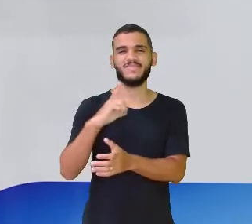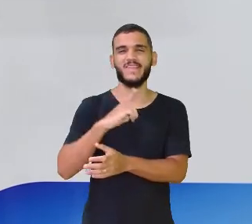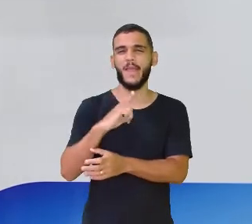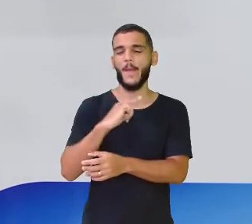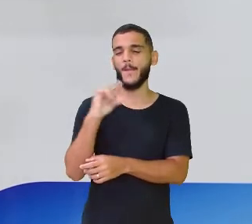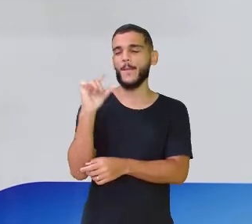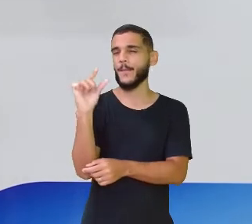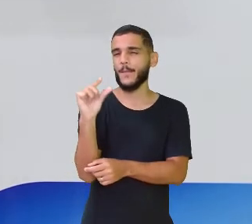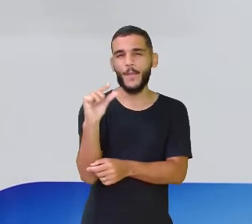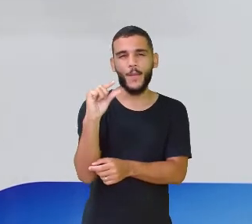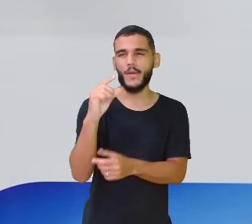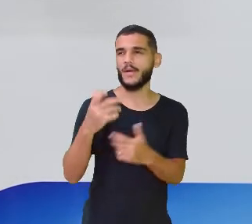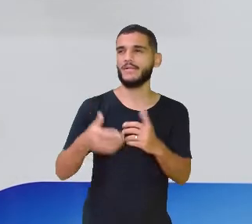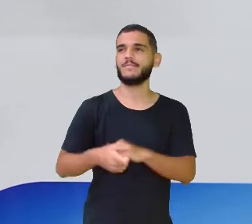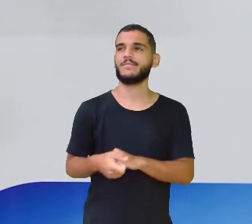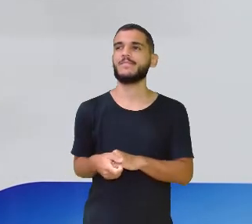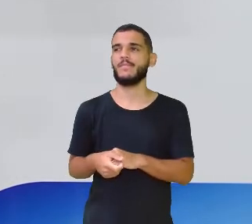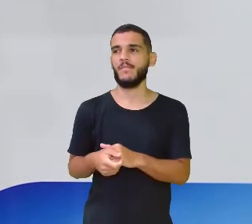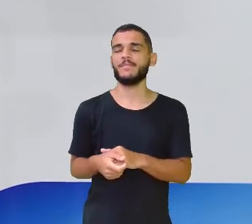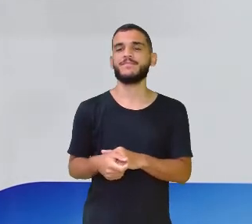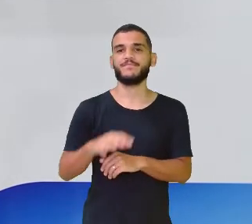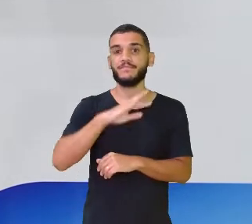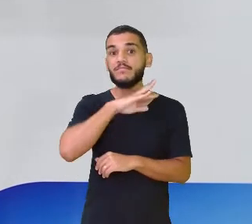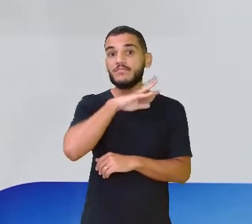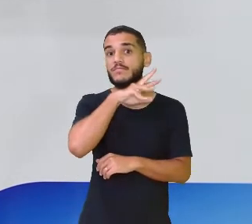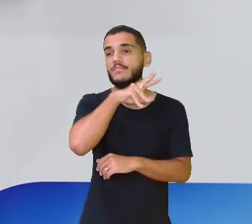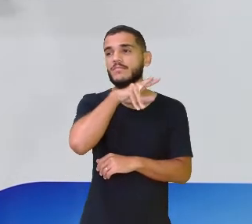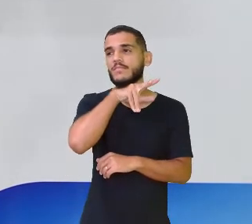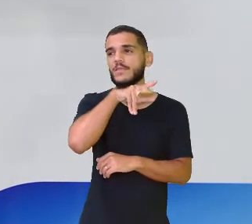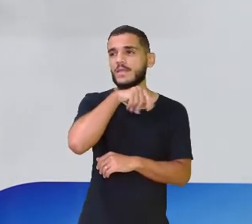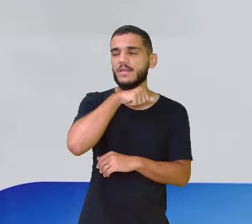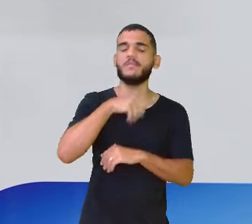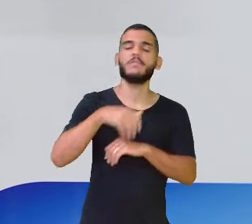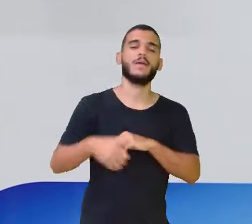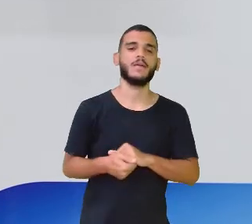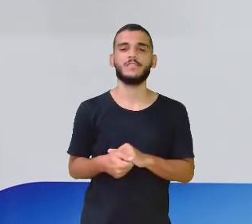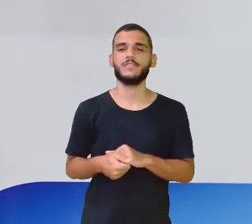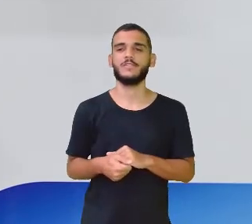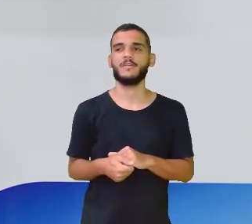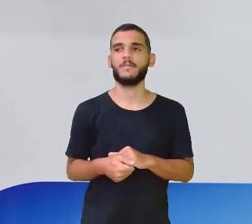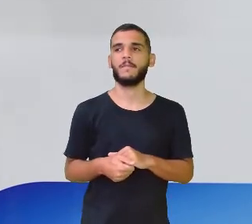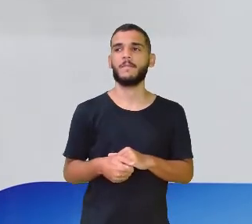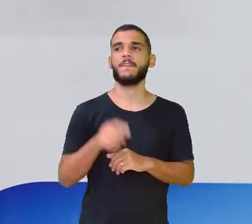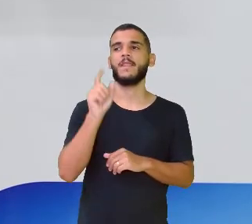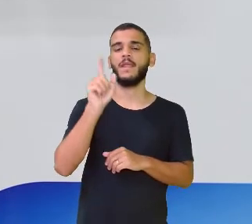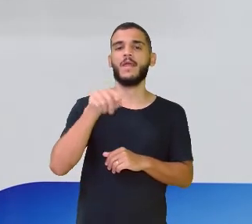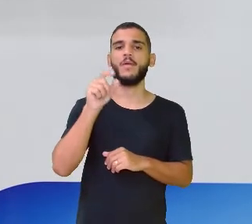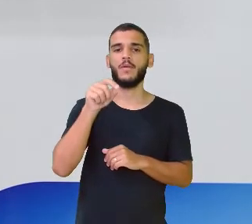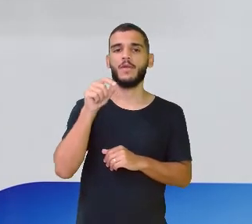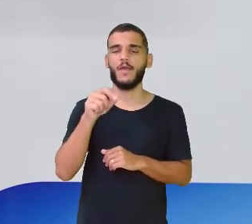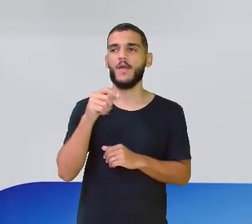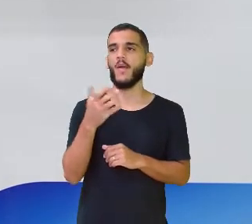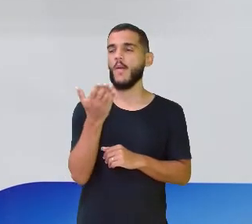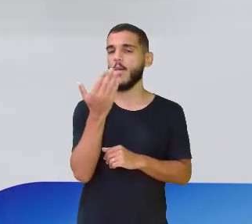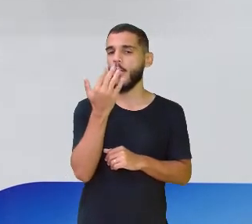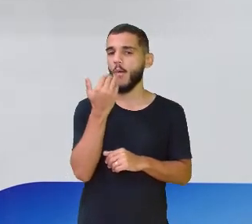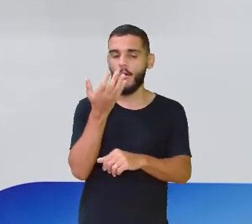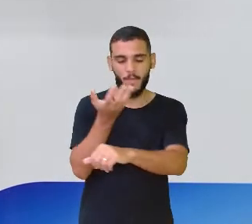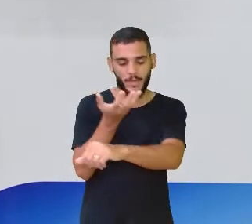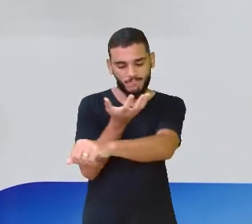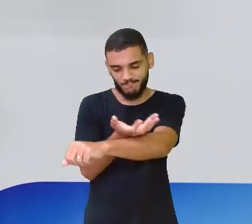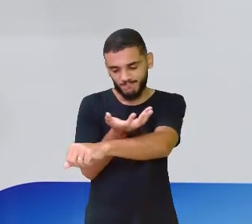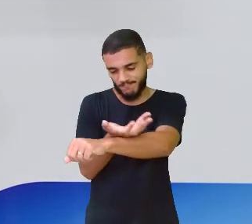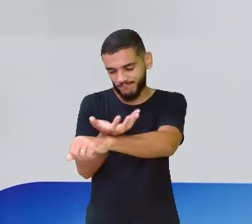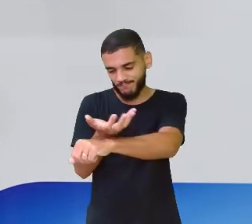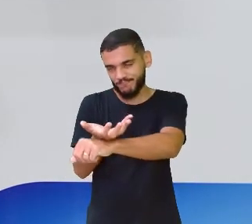observando aqui. E esses animais aqui, que são bisus, se não estiver enganada, eles são animais de pasto. Eles comem essa grama